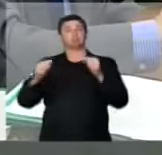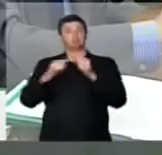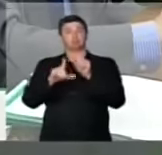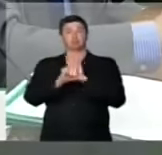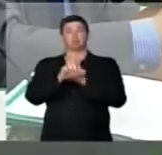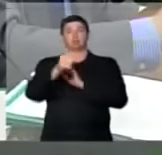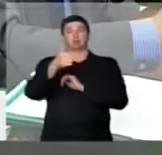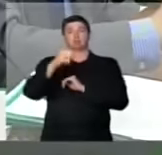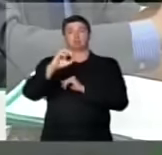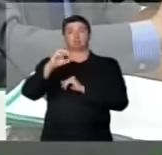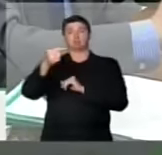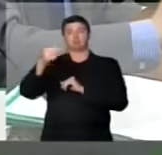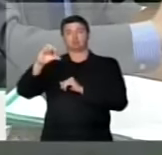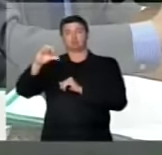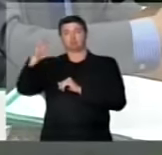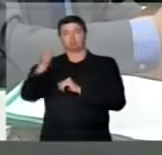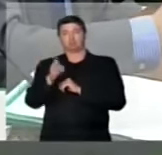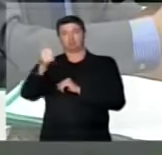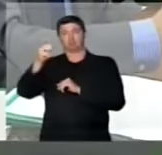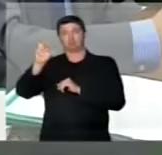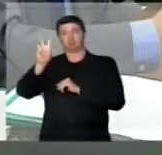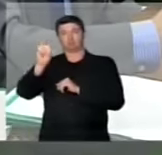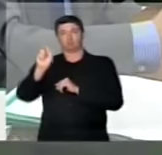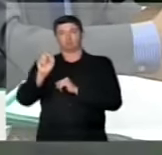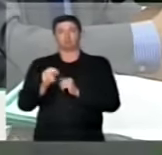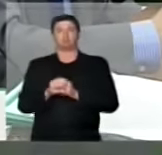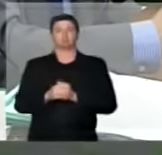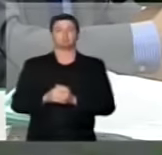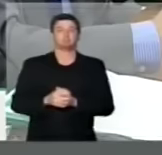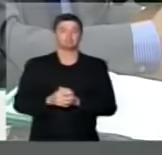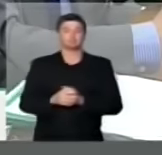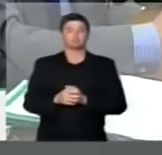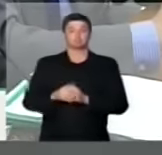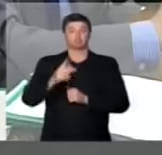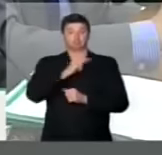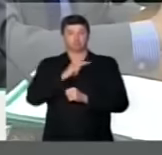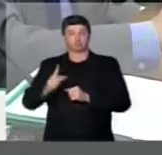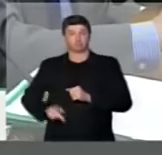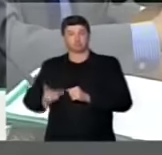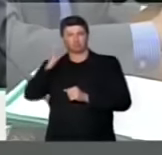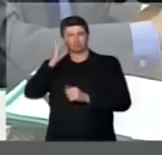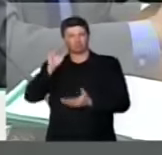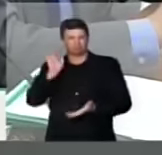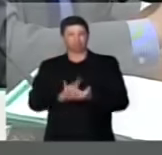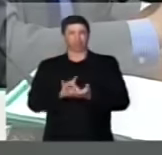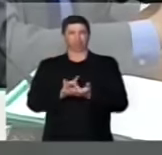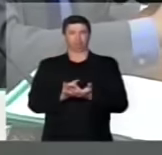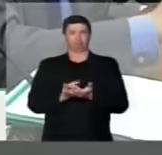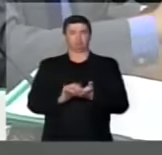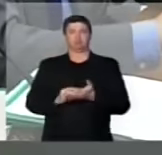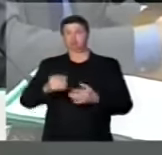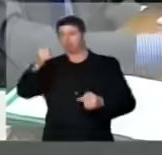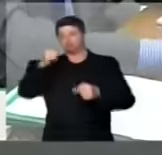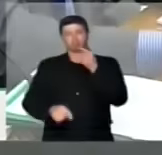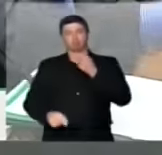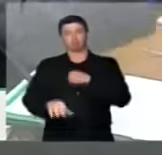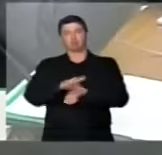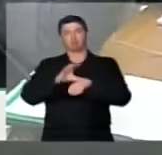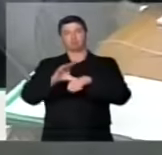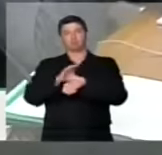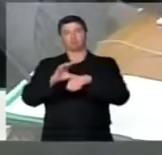lei 1079 de 1950. A presidente definitivamente violou a Constituição